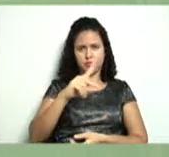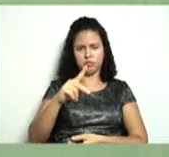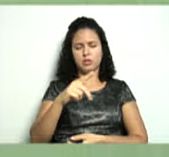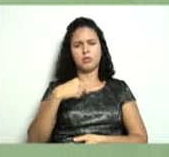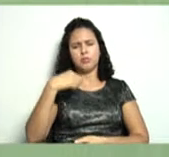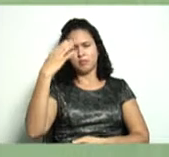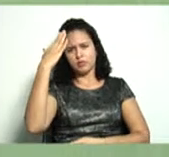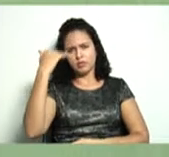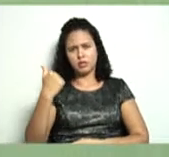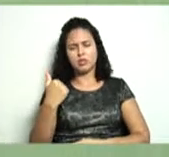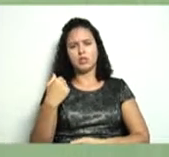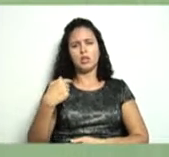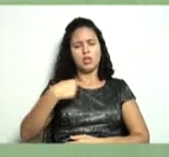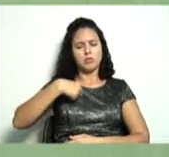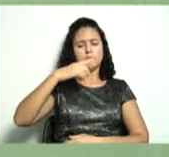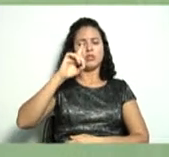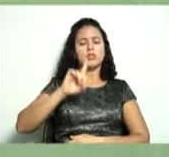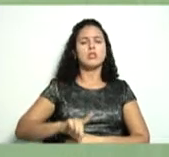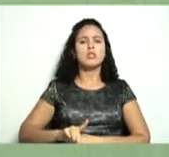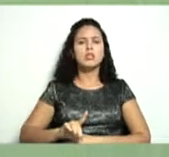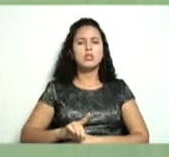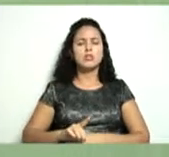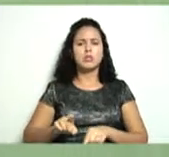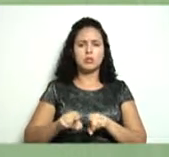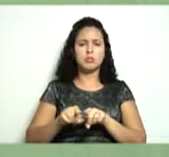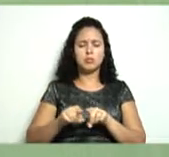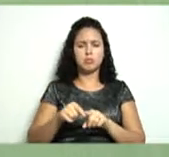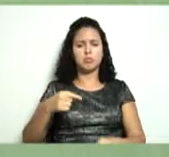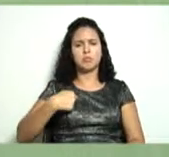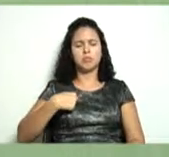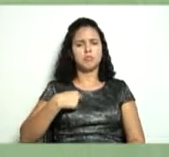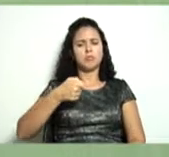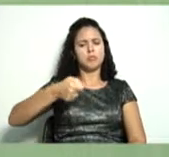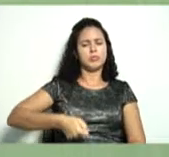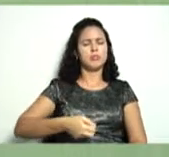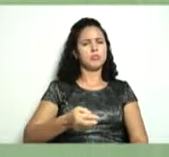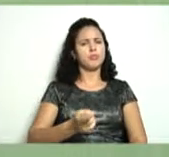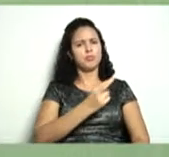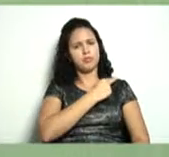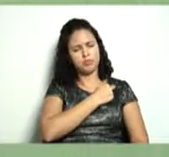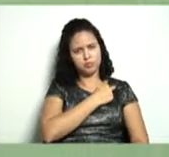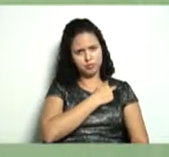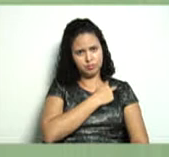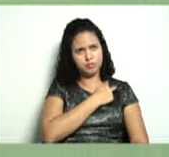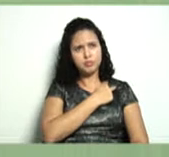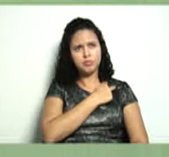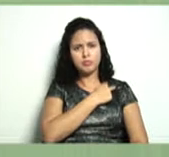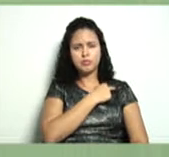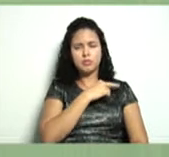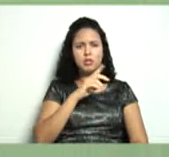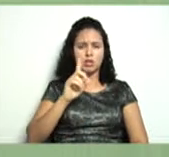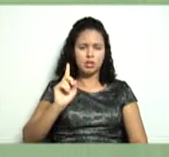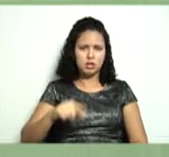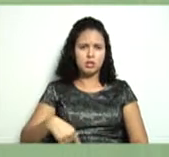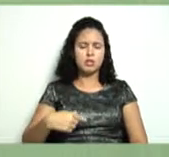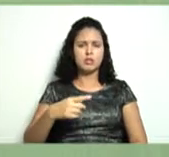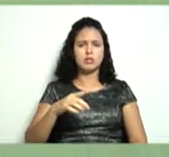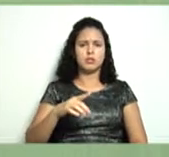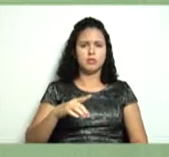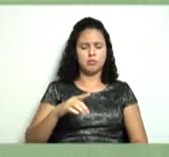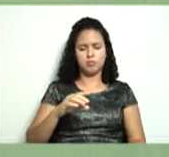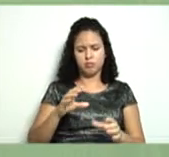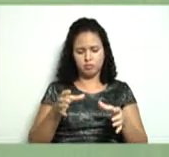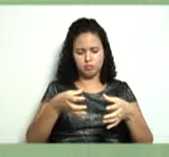saber exatamente qual é o meu direito e qual é o meu dever. Ele vai dizer, olha, são os membros de